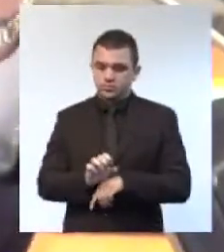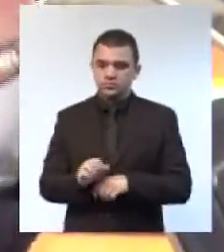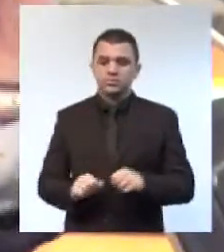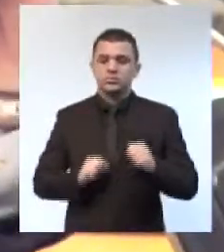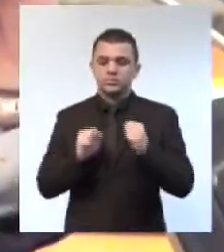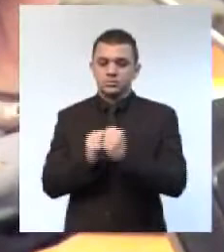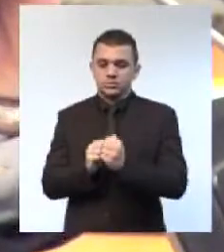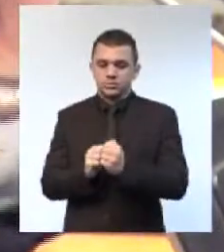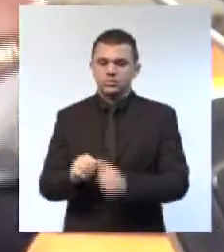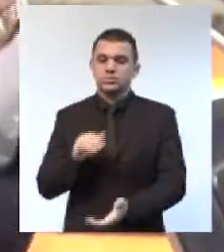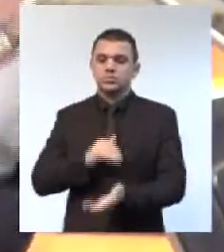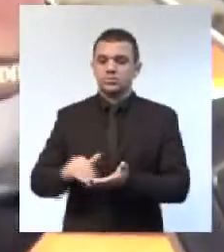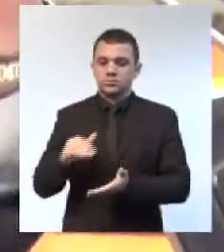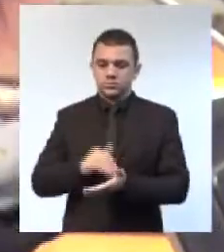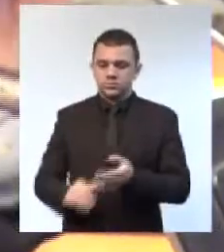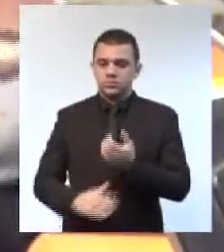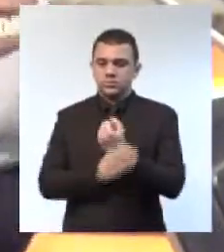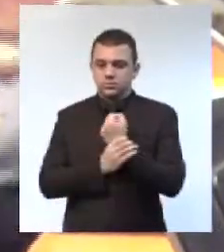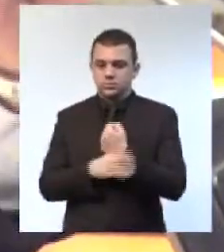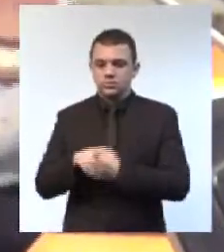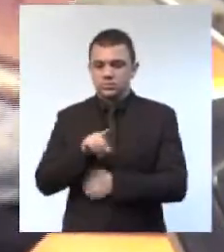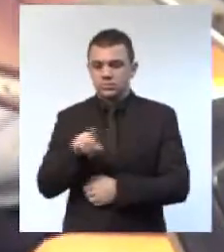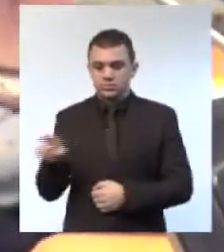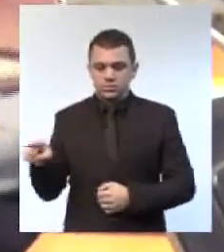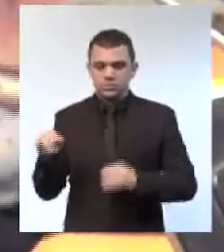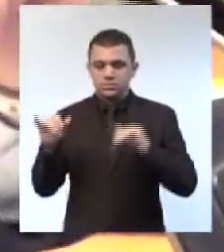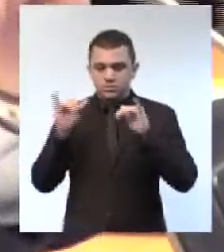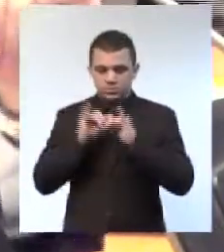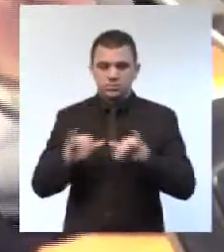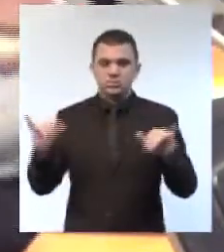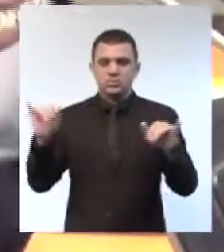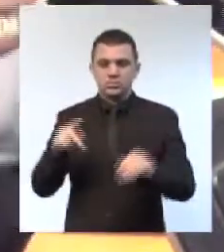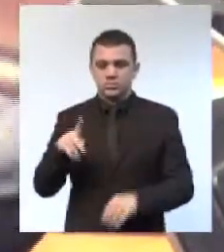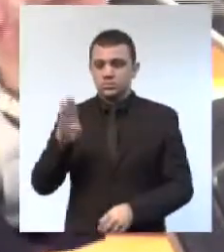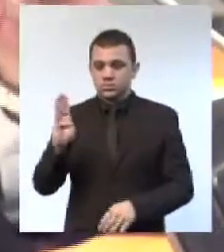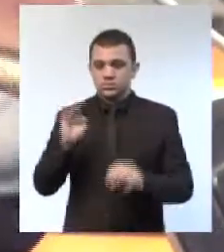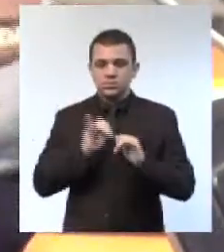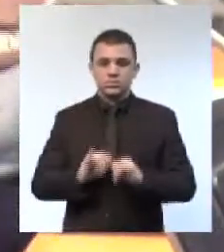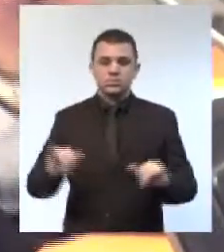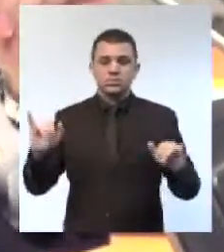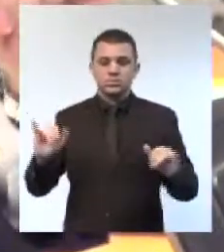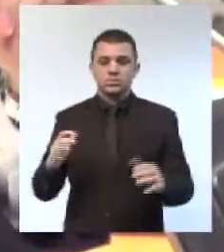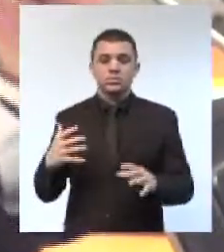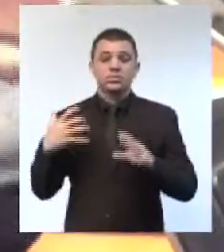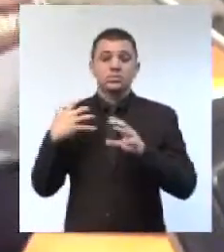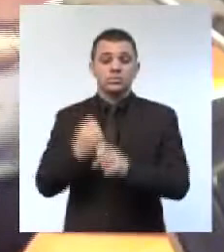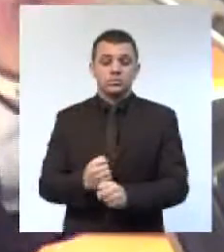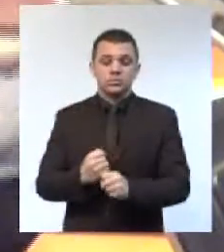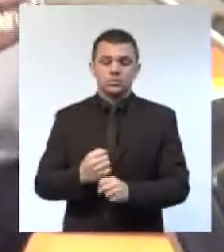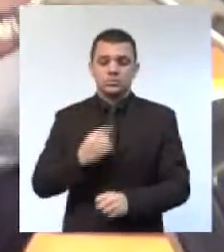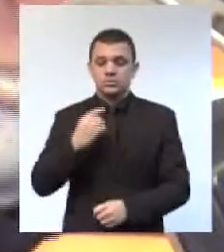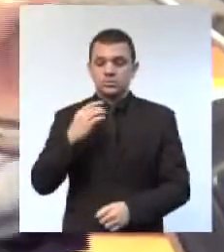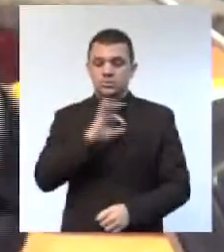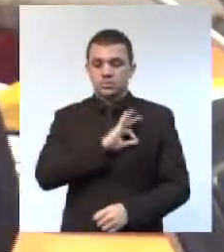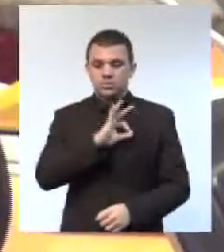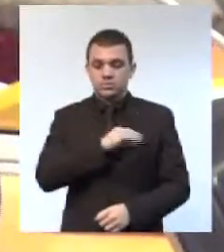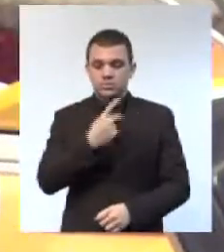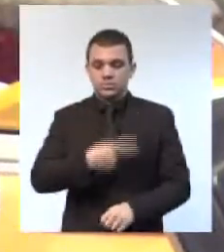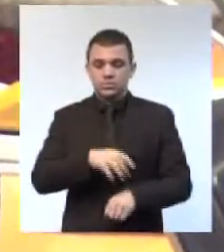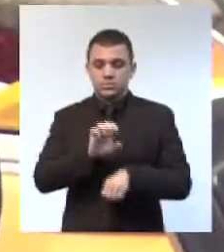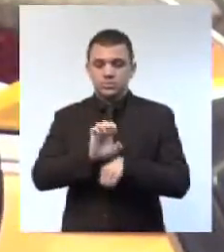de Segurança, afirmam publicamente que o efetivo do Estado não é